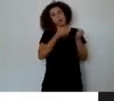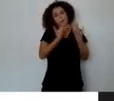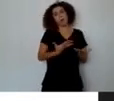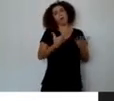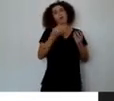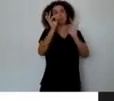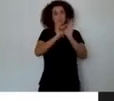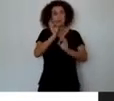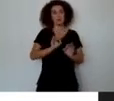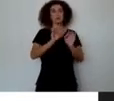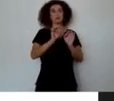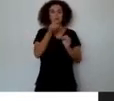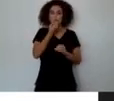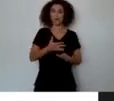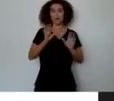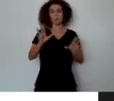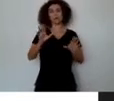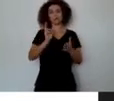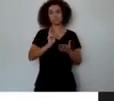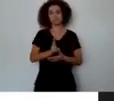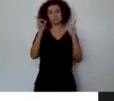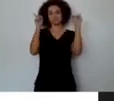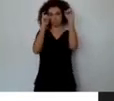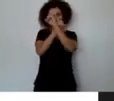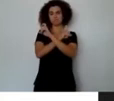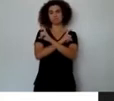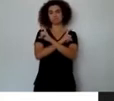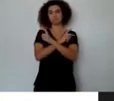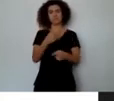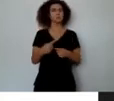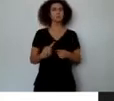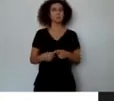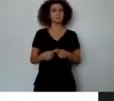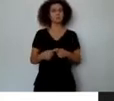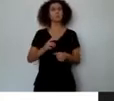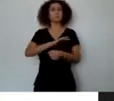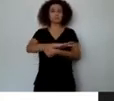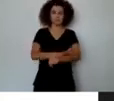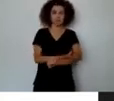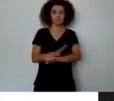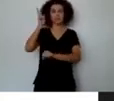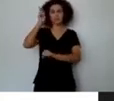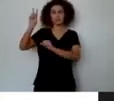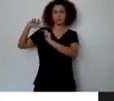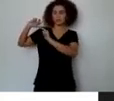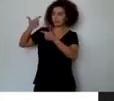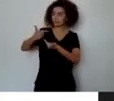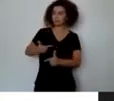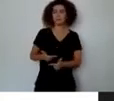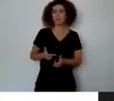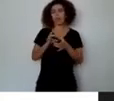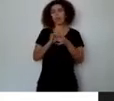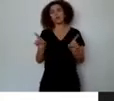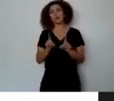projetos. Então, o que é isso, se não é o racismo institucional, estrutural, né? Que não nos permite, que a